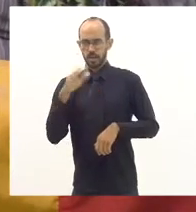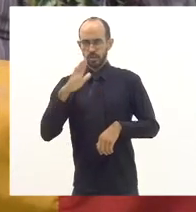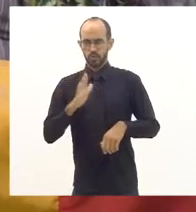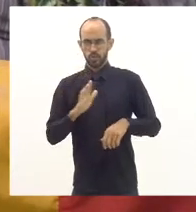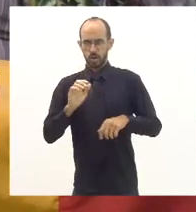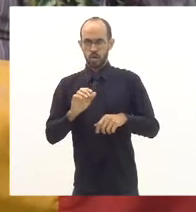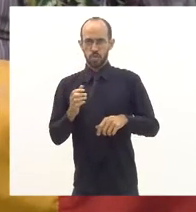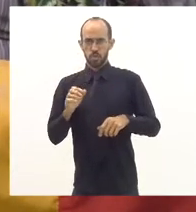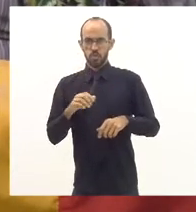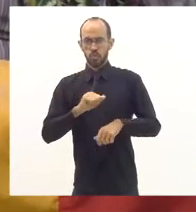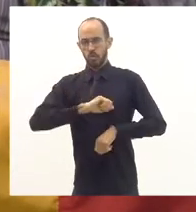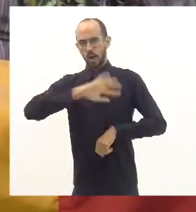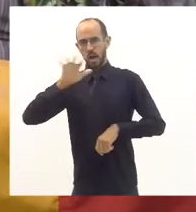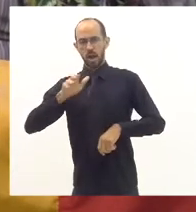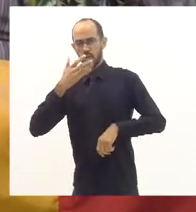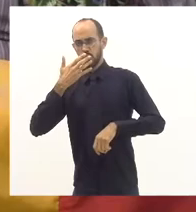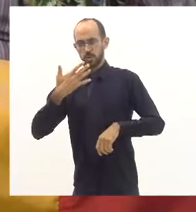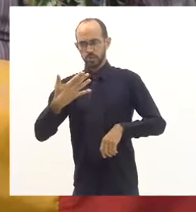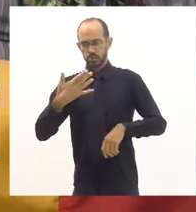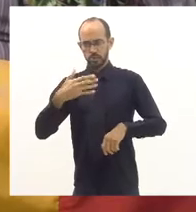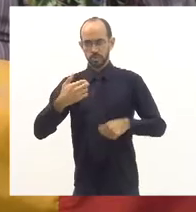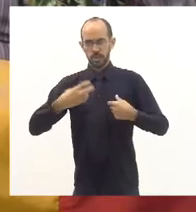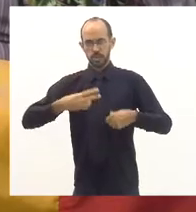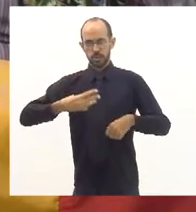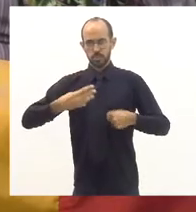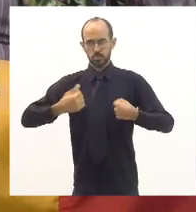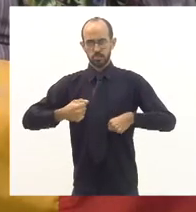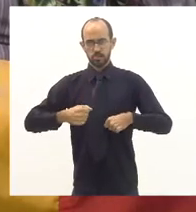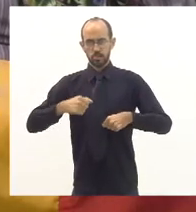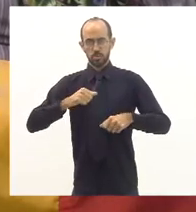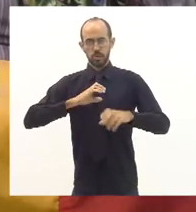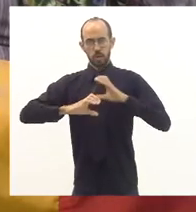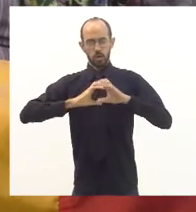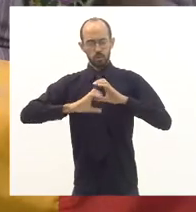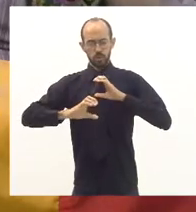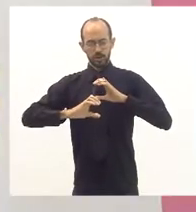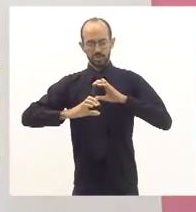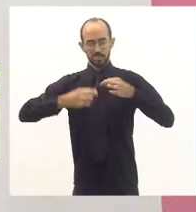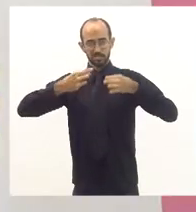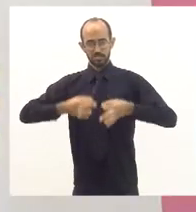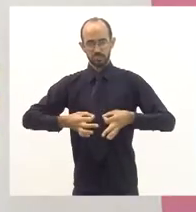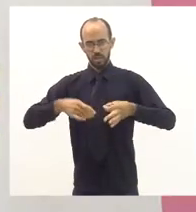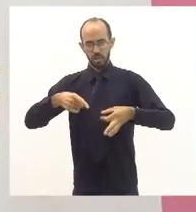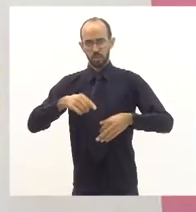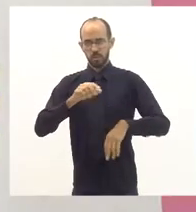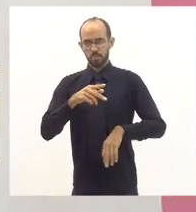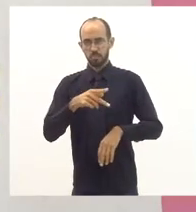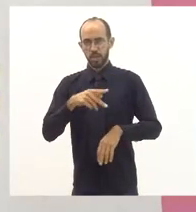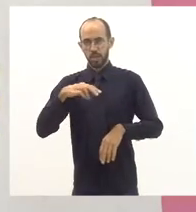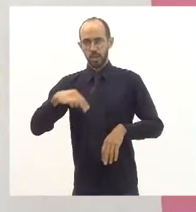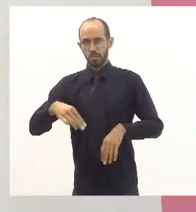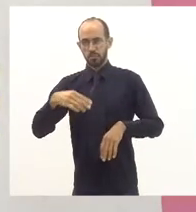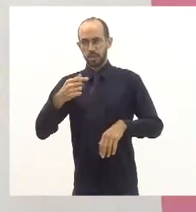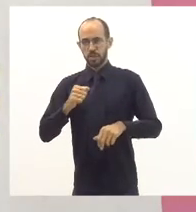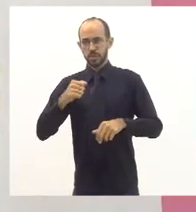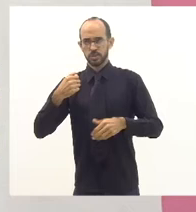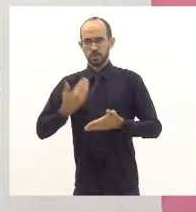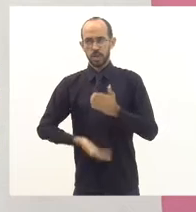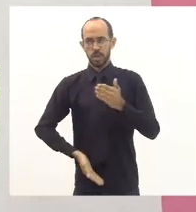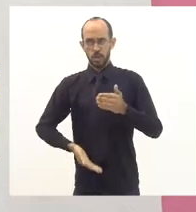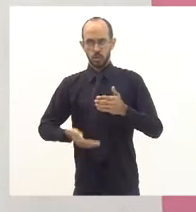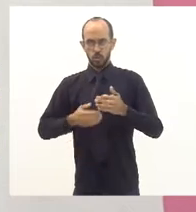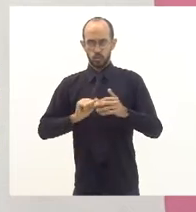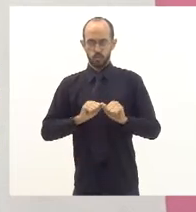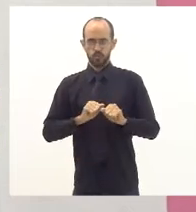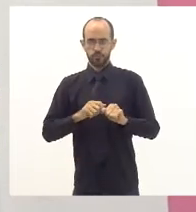3, precisamos de voltar a construir um canal de comunicação efetivo com a PM, que ao longo do tempo se perdeu.